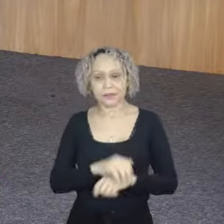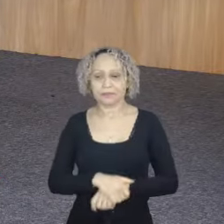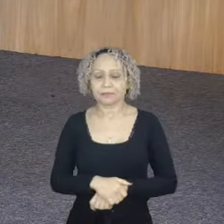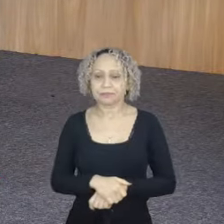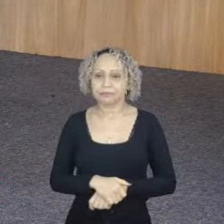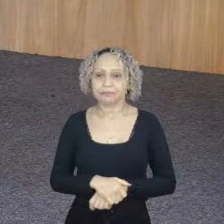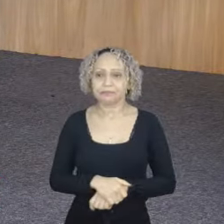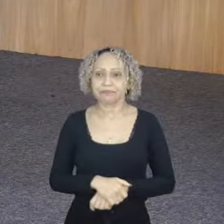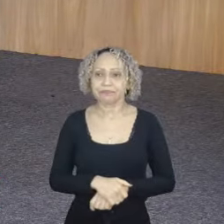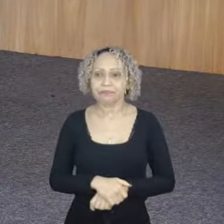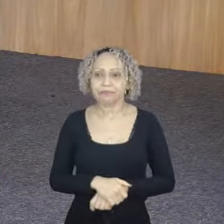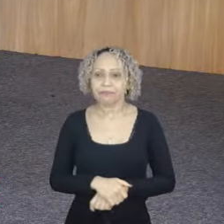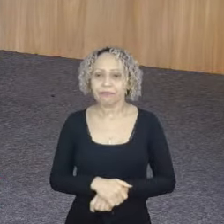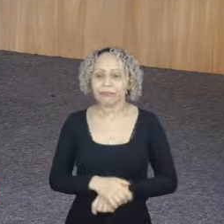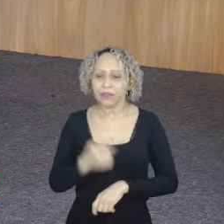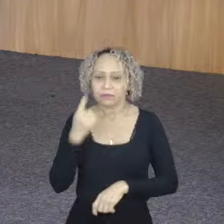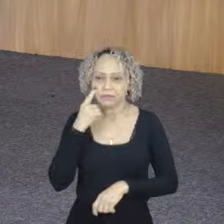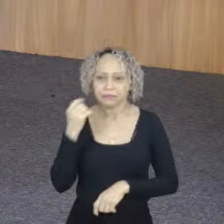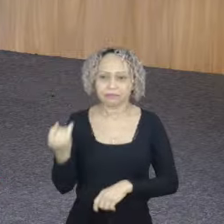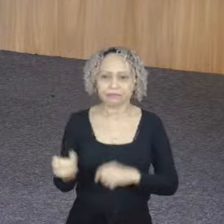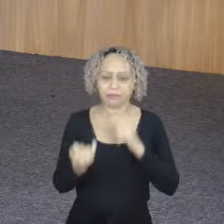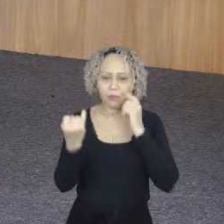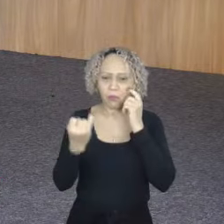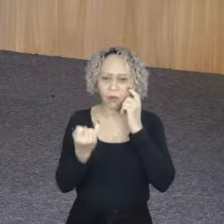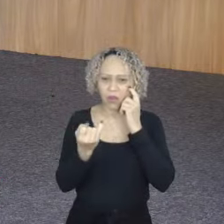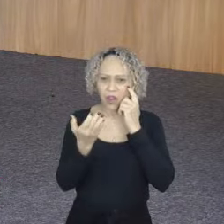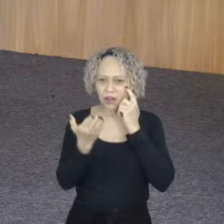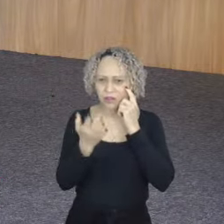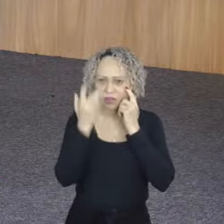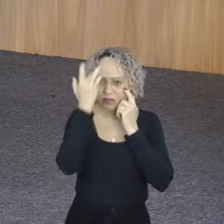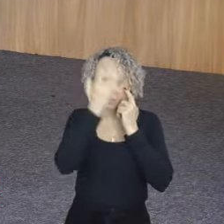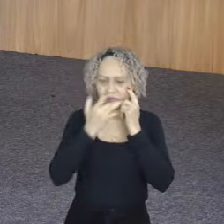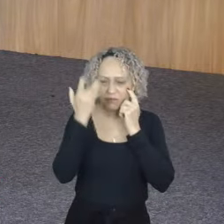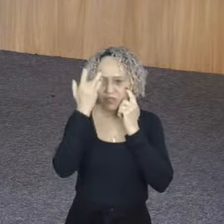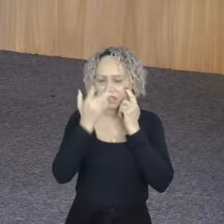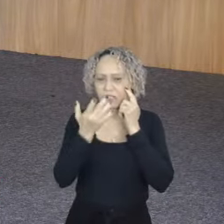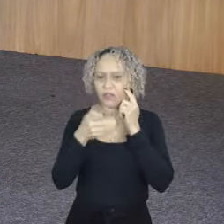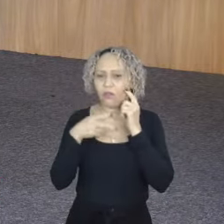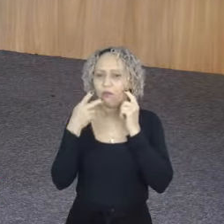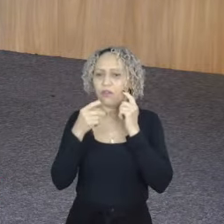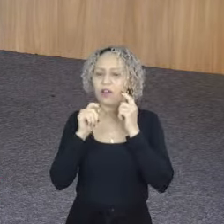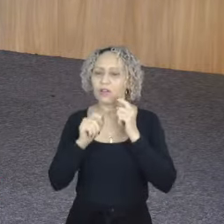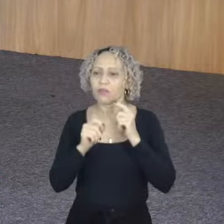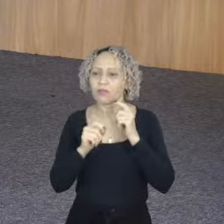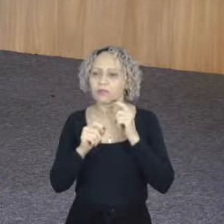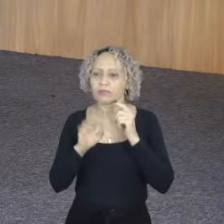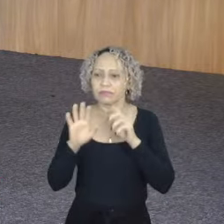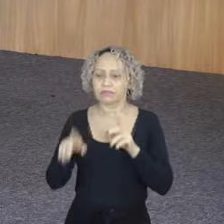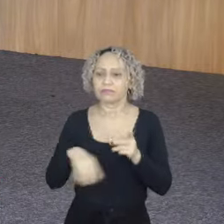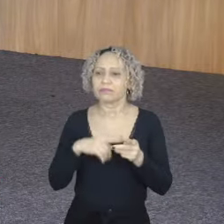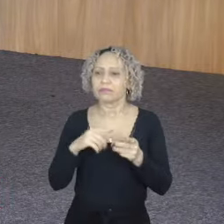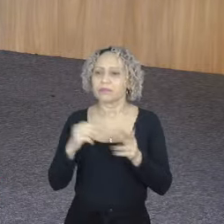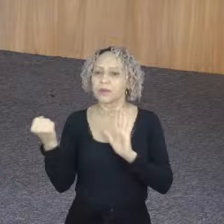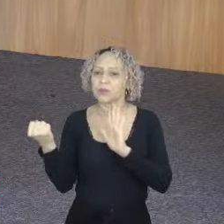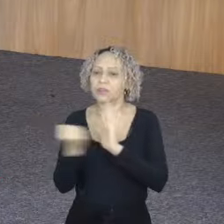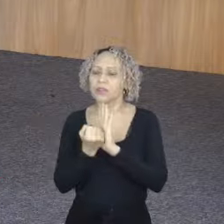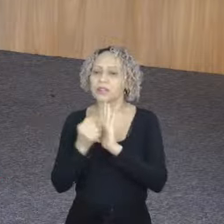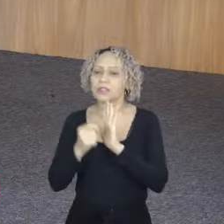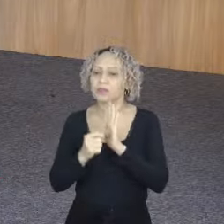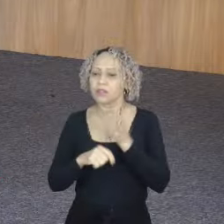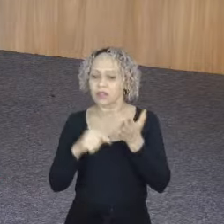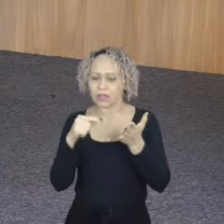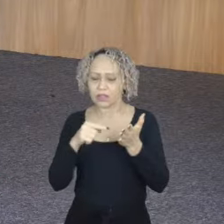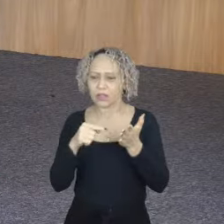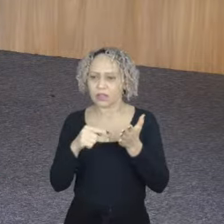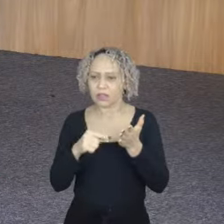Aí esse registro muito importante da fala do ministro Fernando Haddad. Vou deixar outro registro aqui também dos presidentes do Brasil